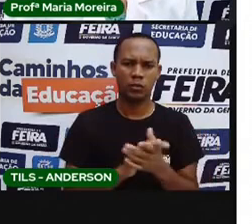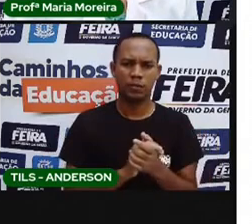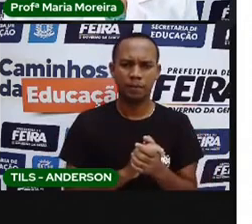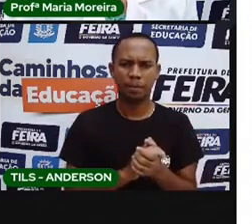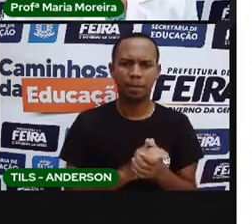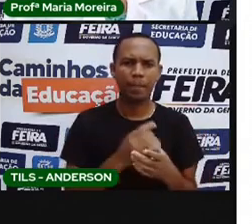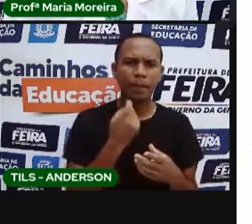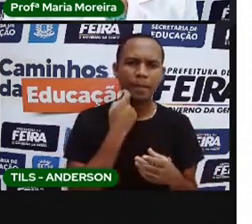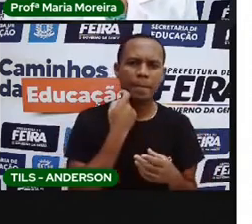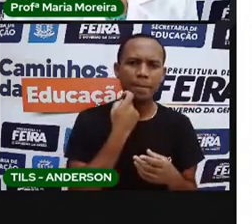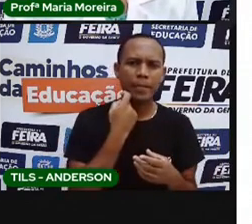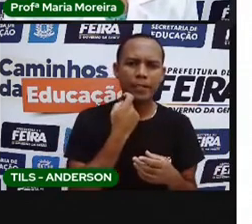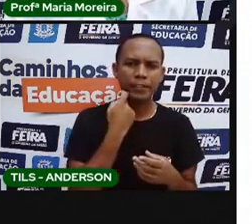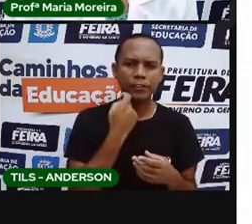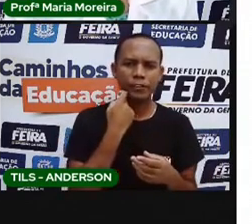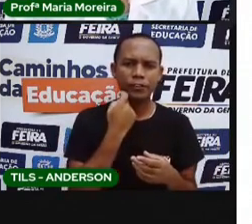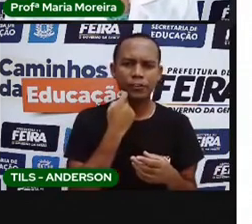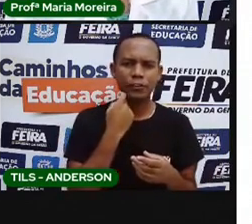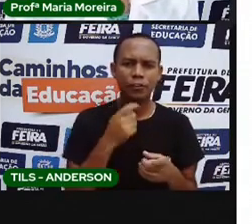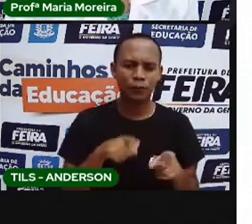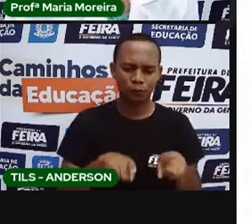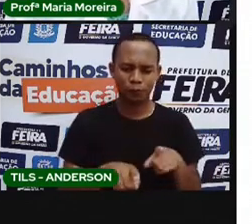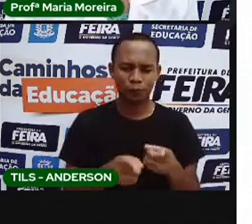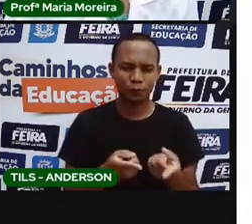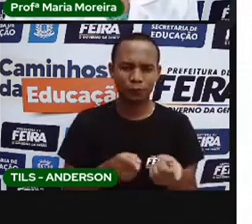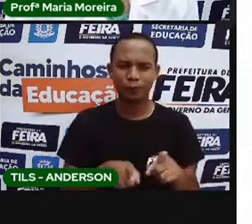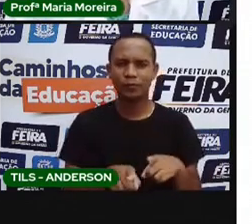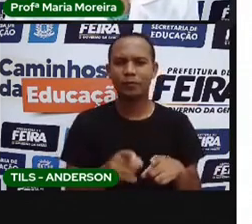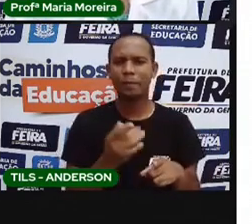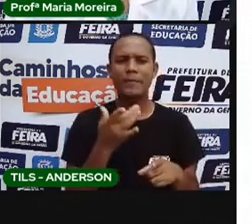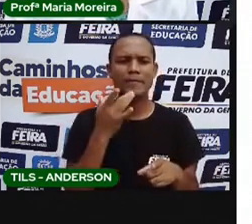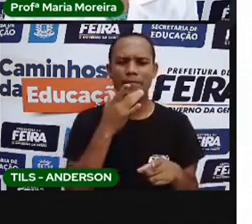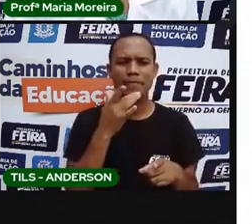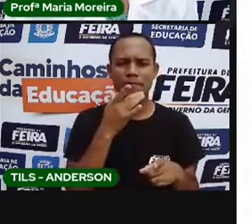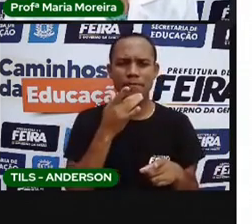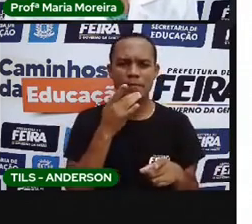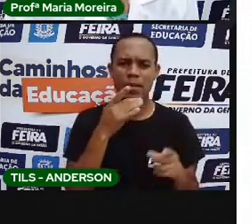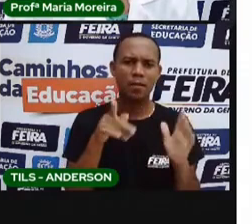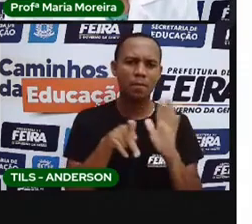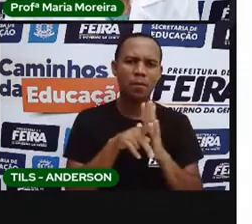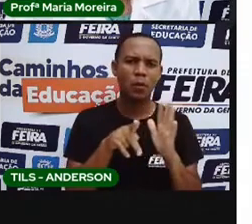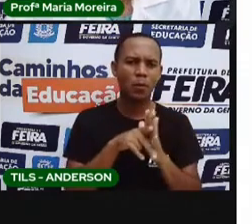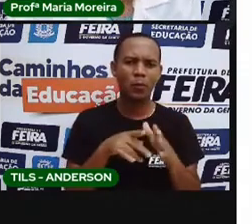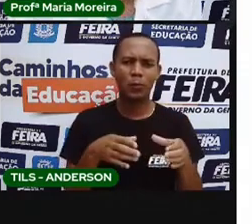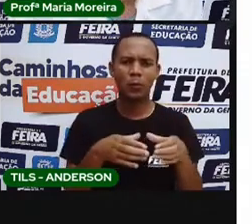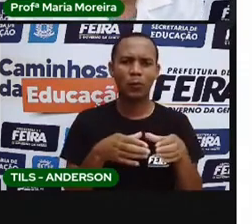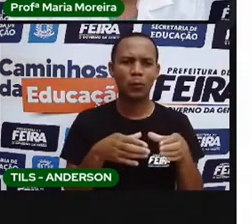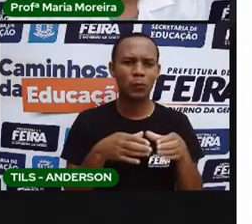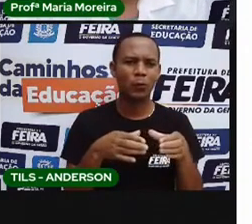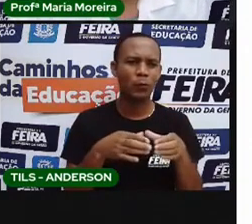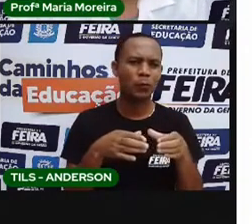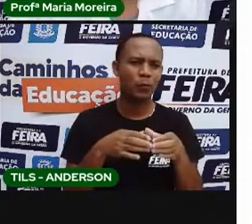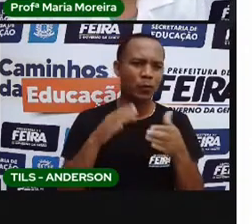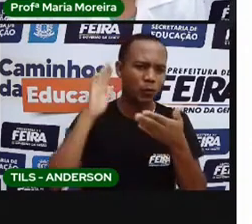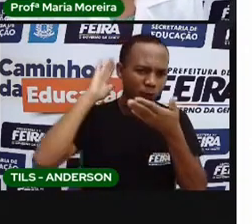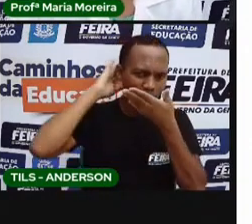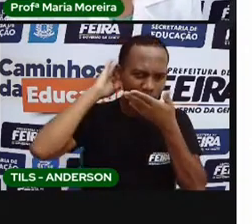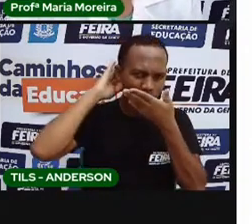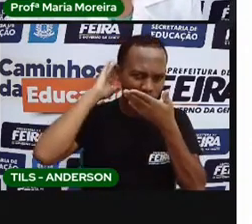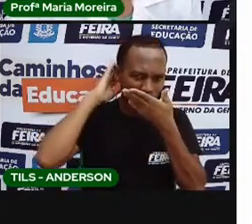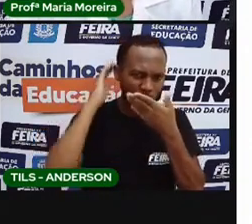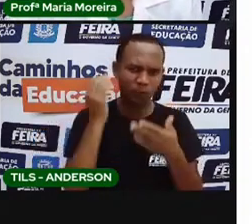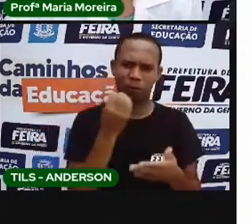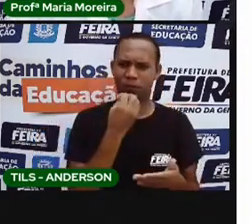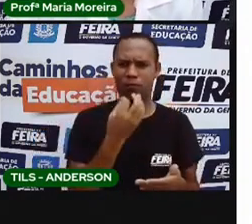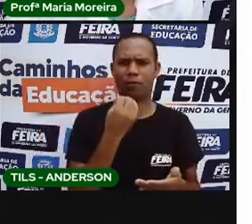Aliás, peixe assado na folha de bananeira é um alimento típico indígena, né? Que é uma delícia. A proja fez, fica aí a